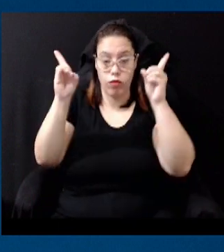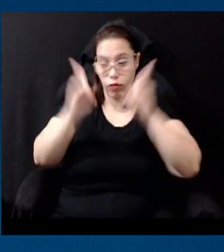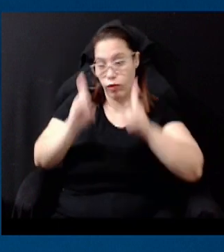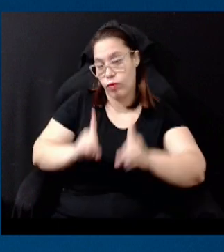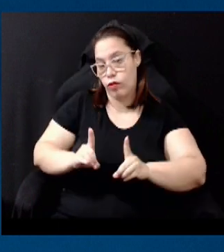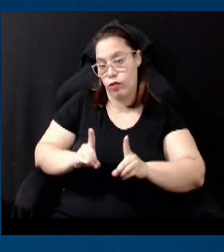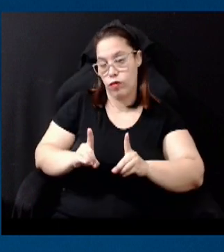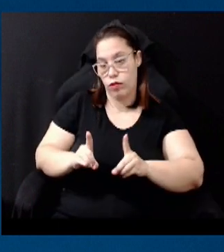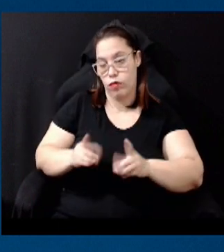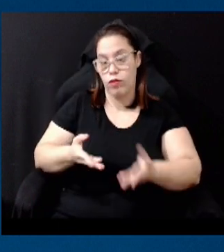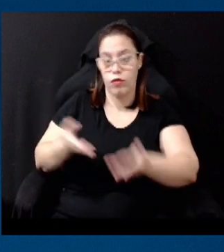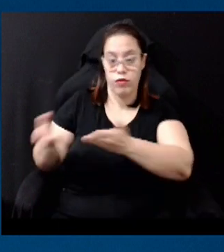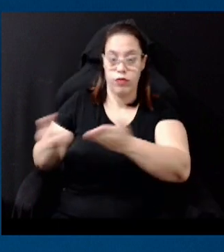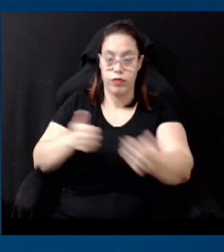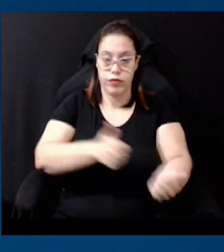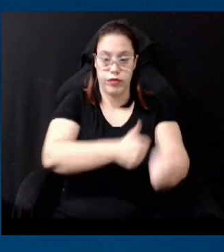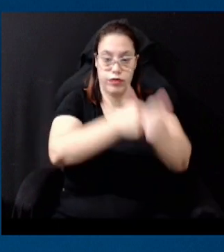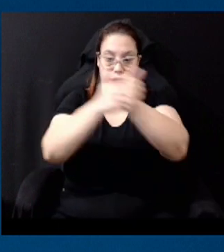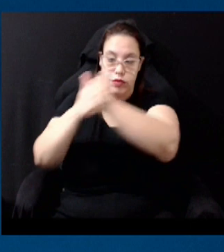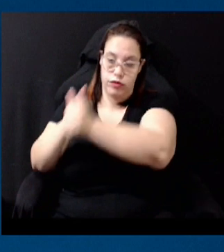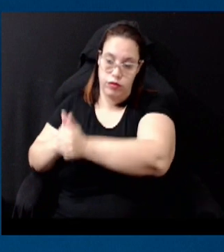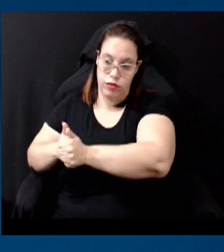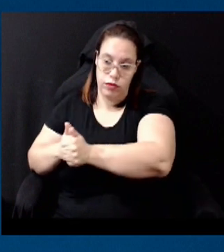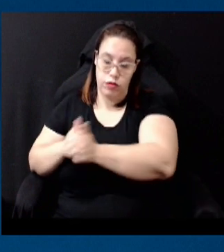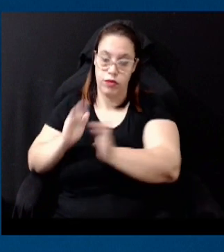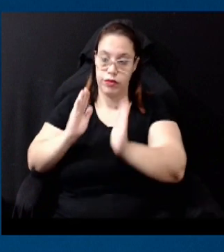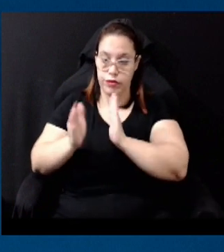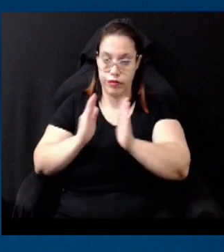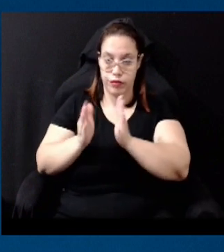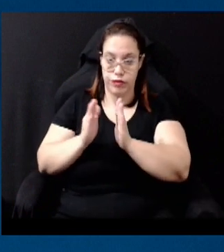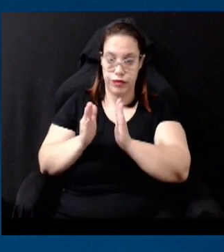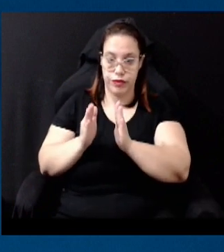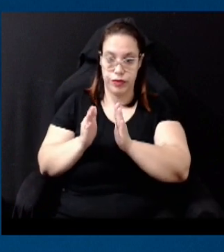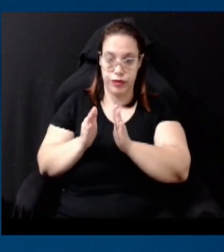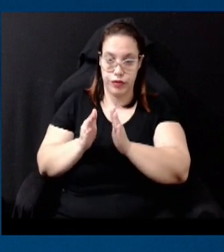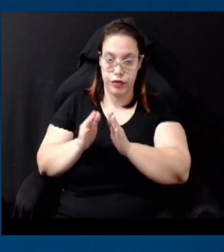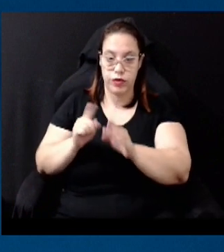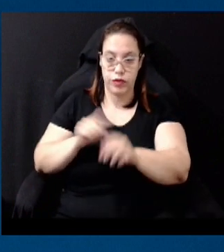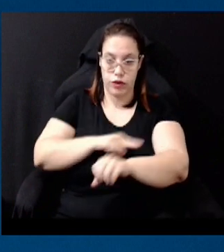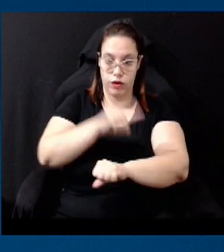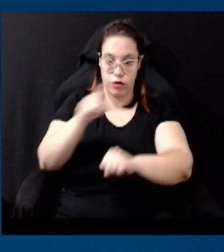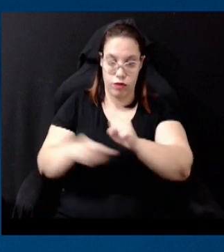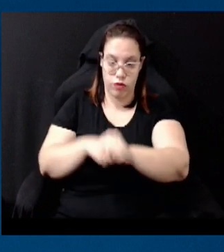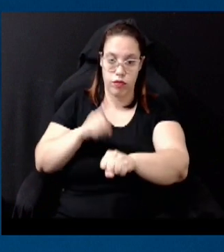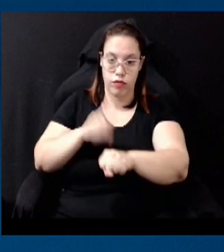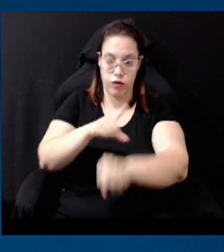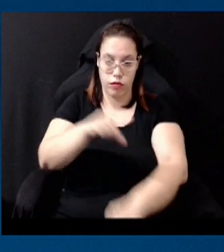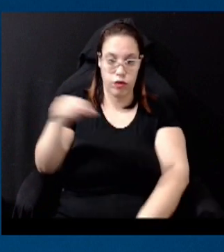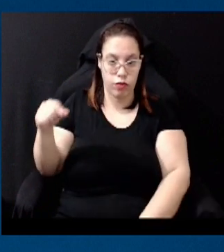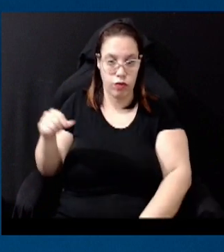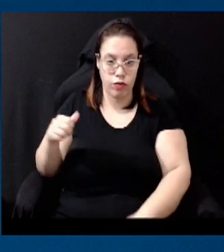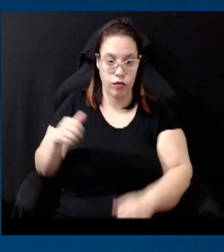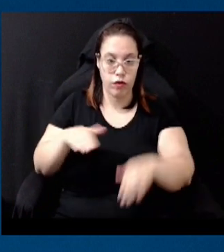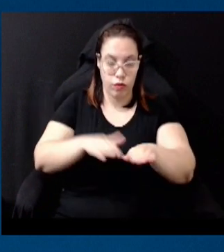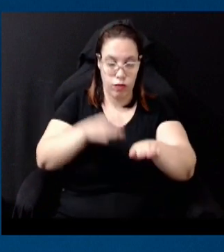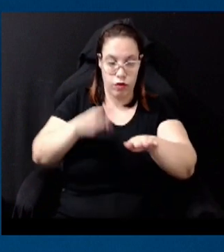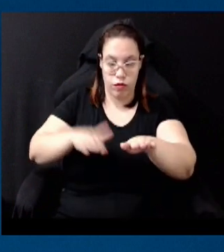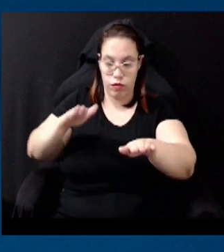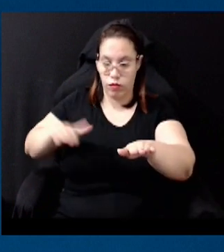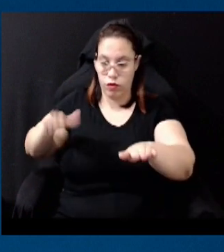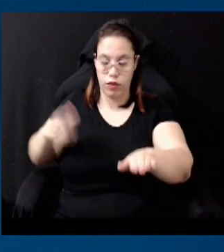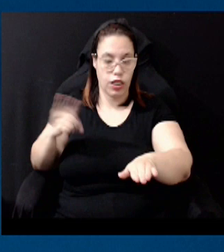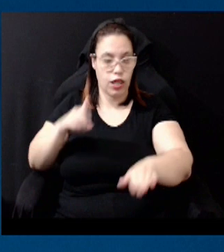seus acompanhantes de período de tolerância dobrado para a saída de estacionamentos não gratuitos